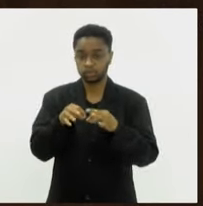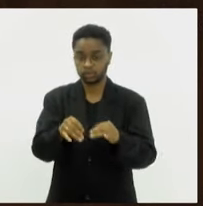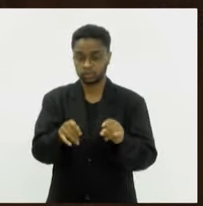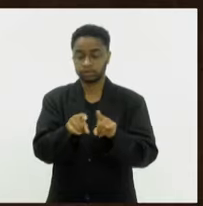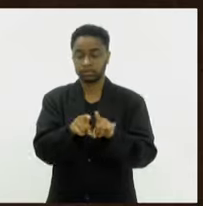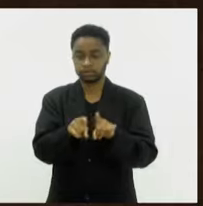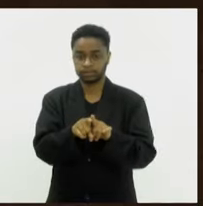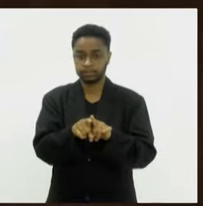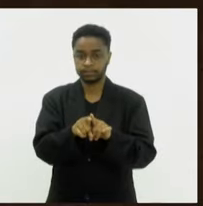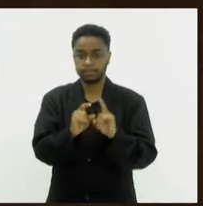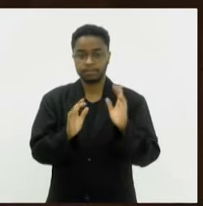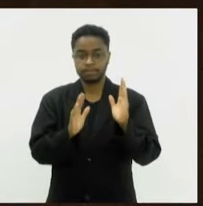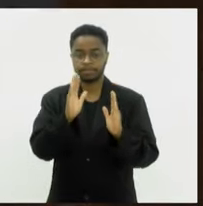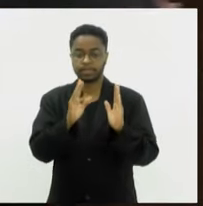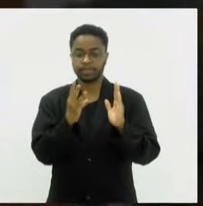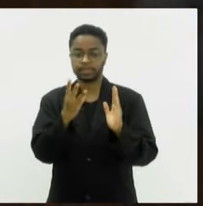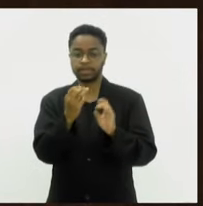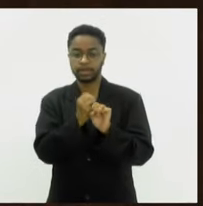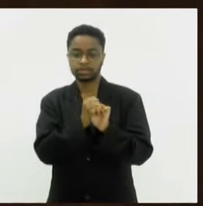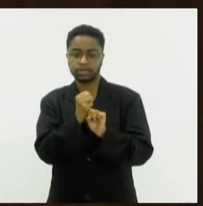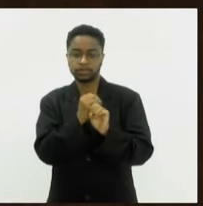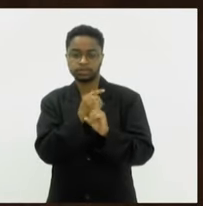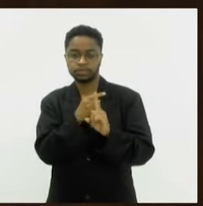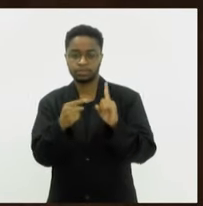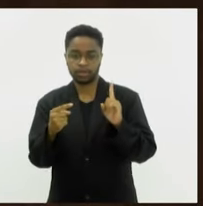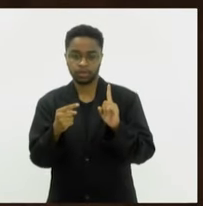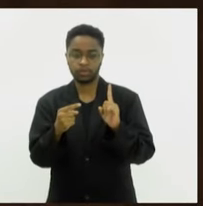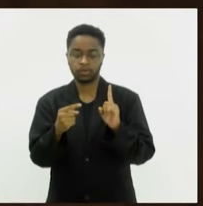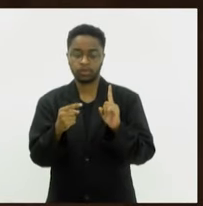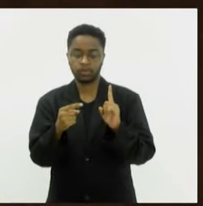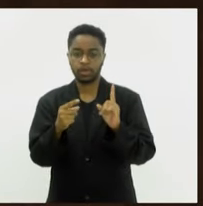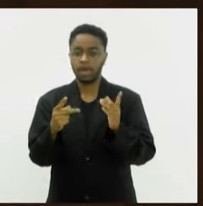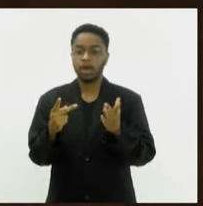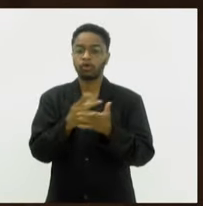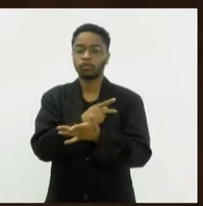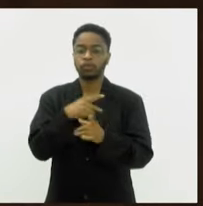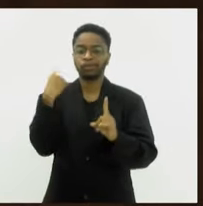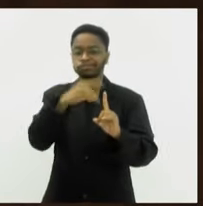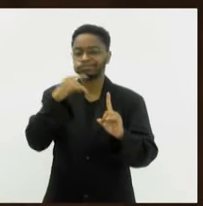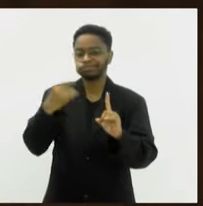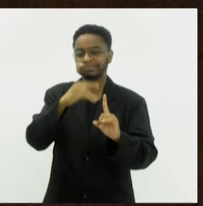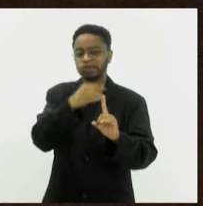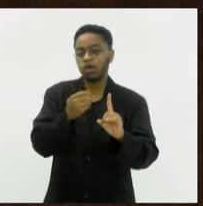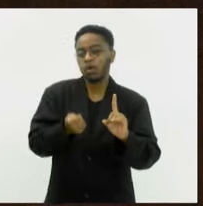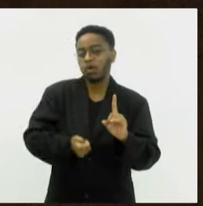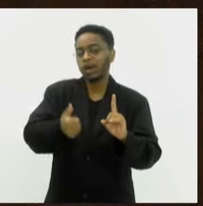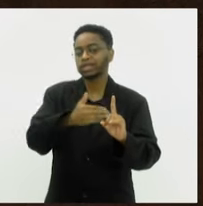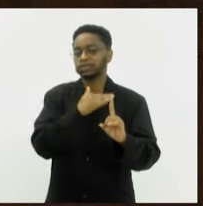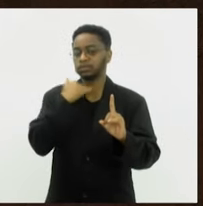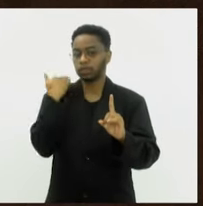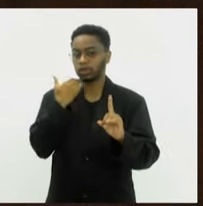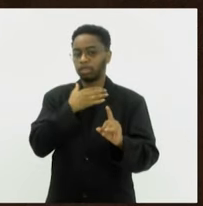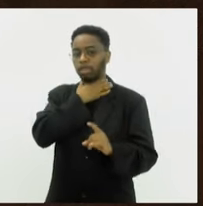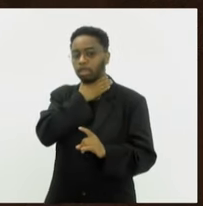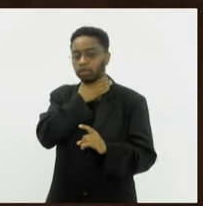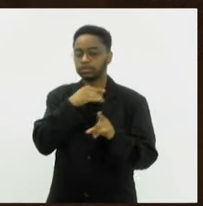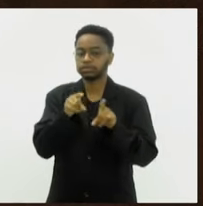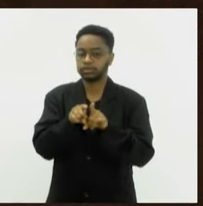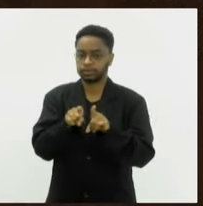espaço de 3 anos e meio, foram agredidas a ponto de quase morrerem, sufocadas e